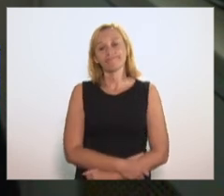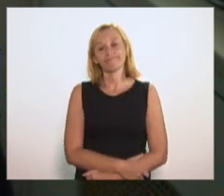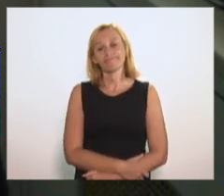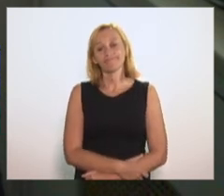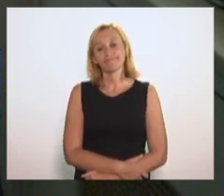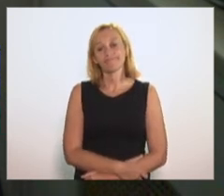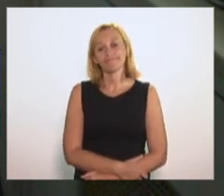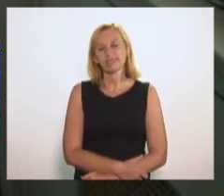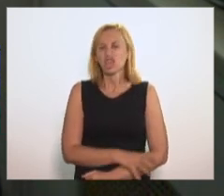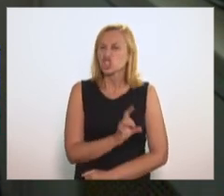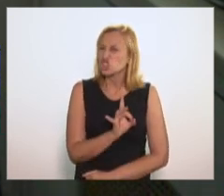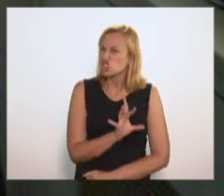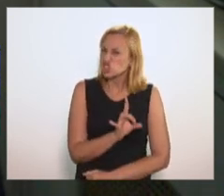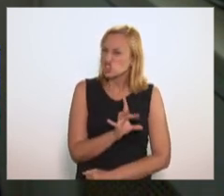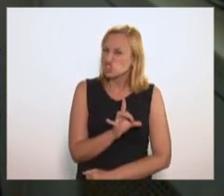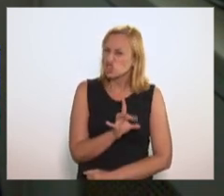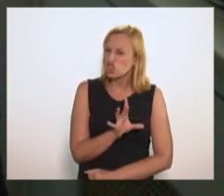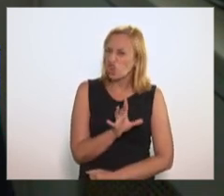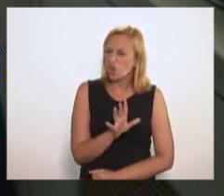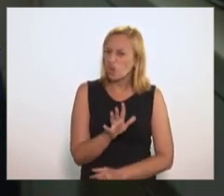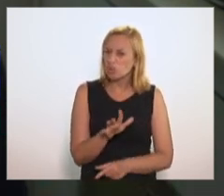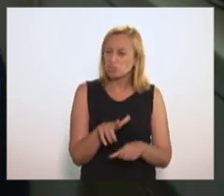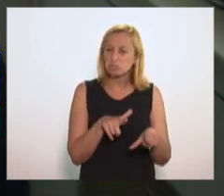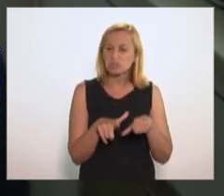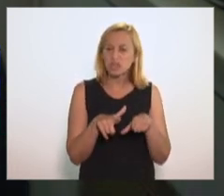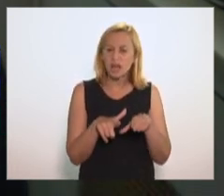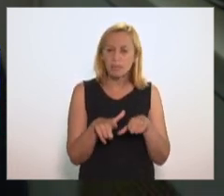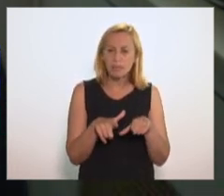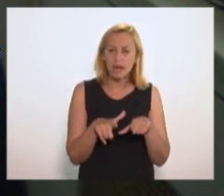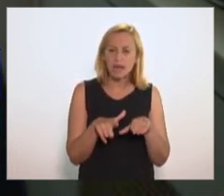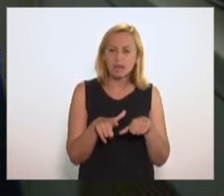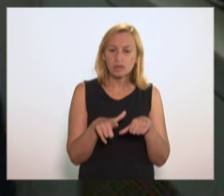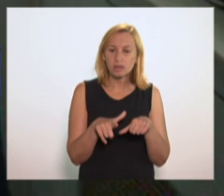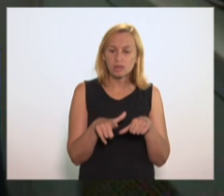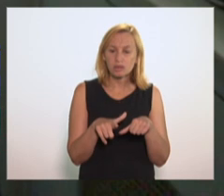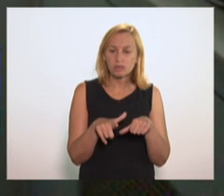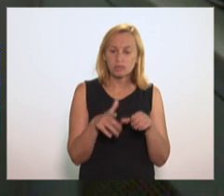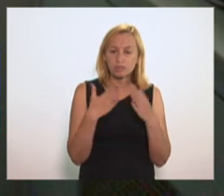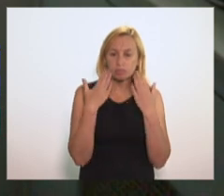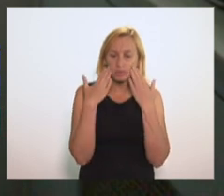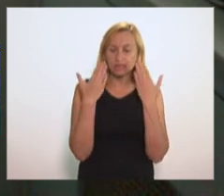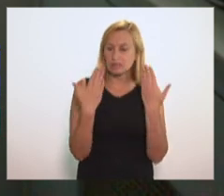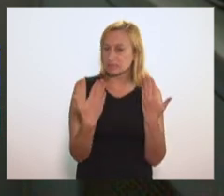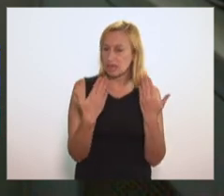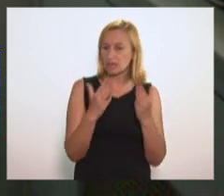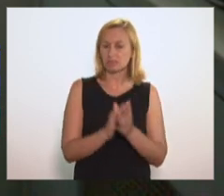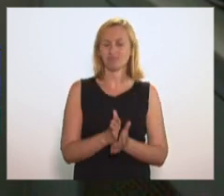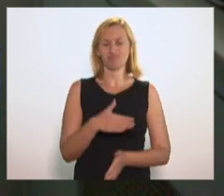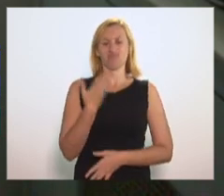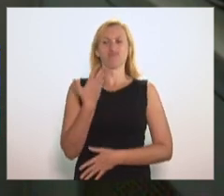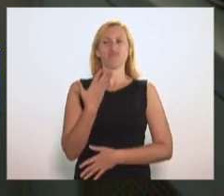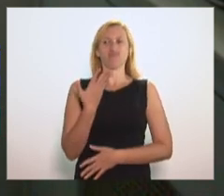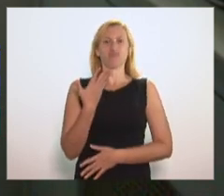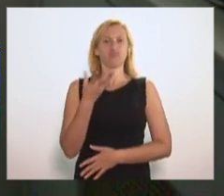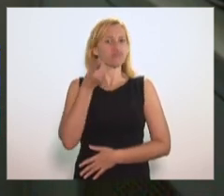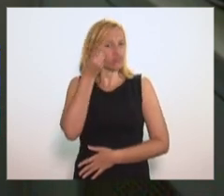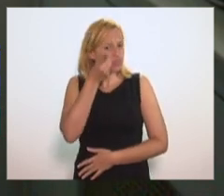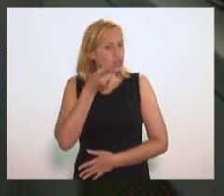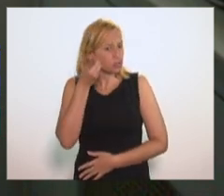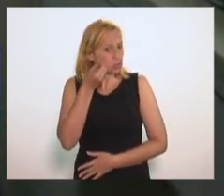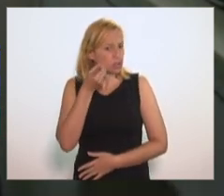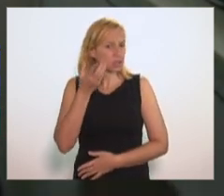será que é somente um cargo honorífico e ainda me assusta deputado Rubens e